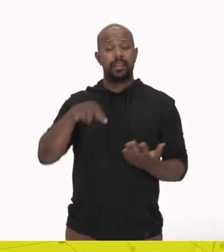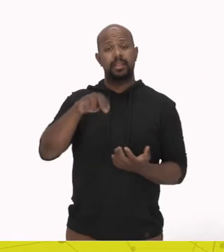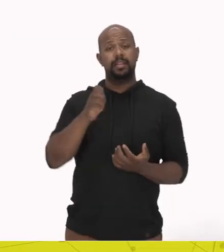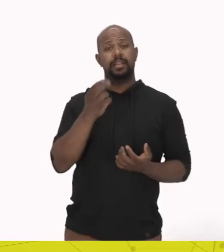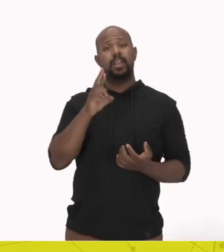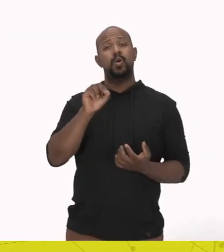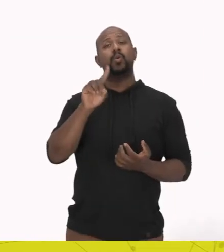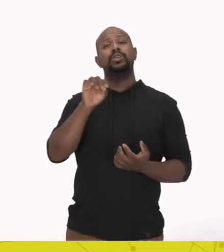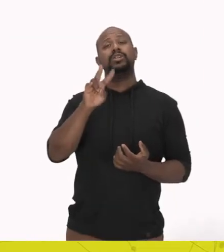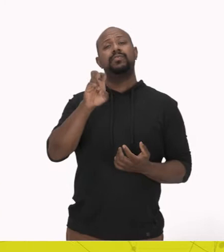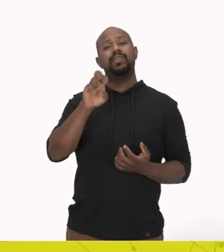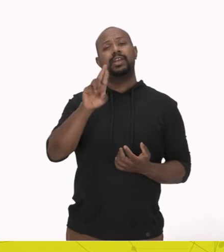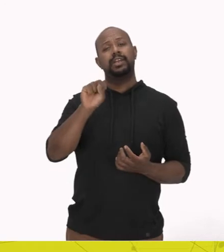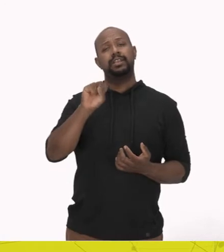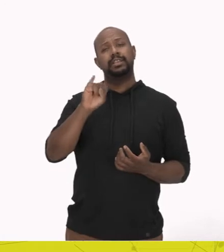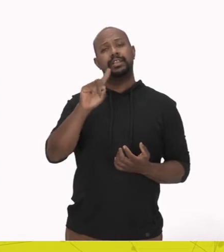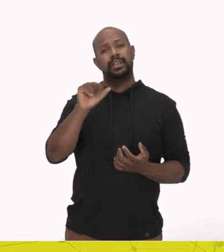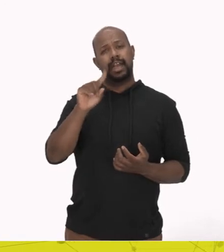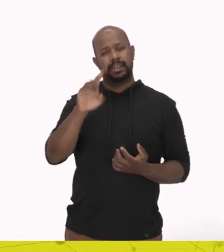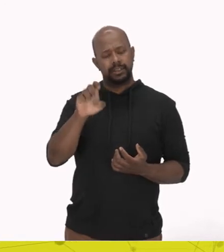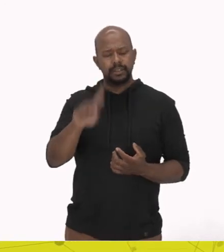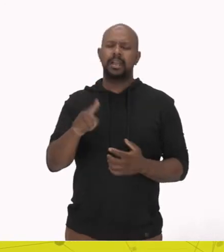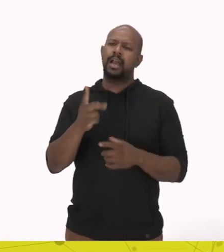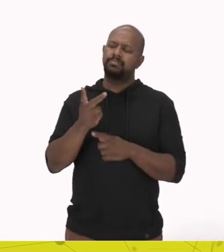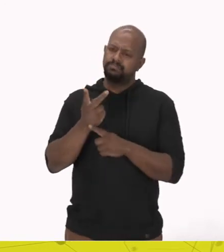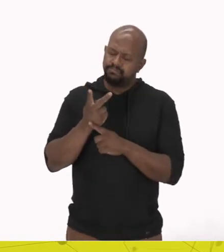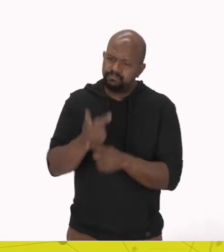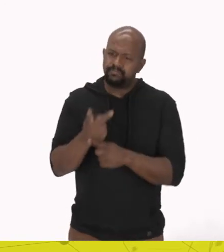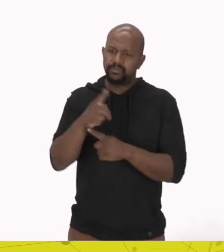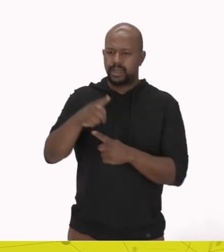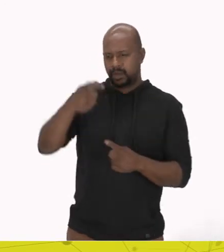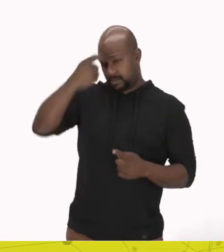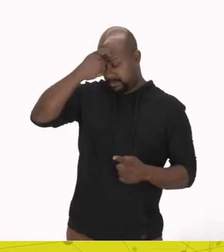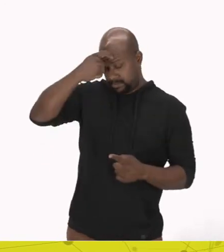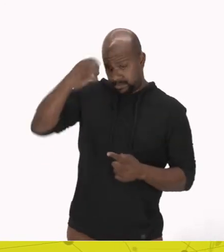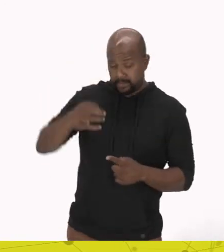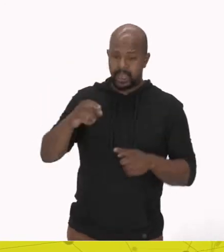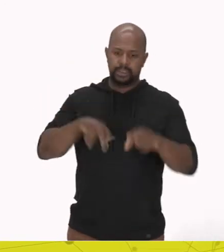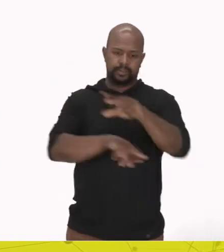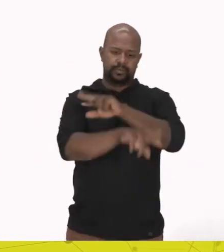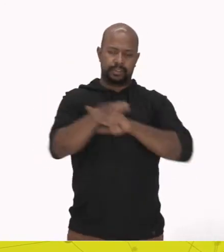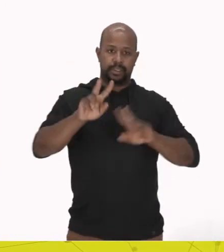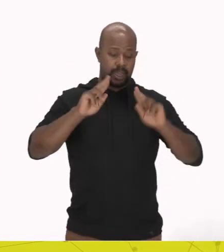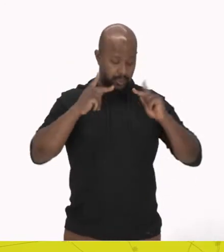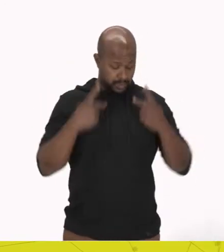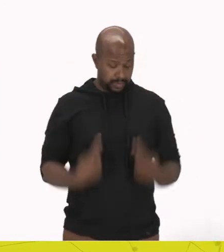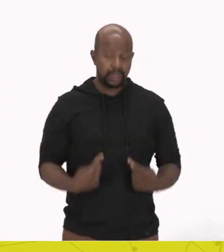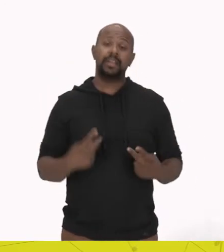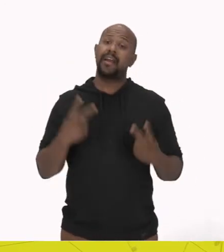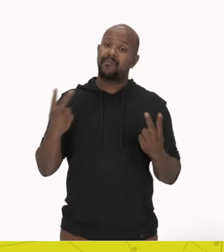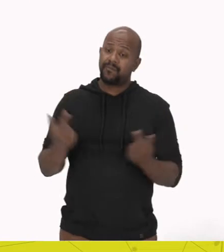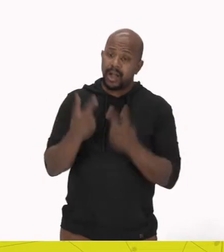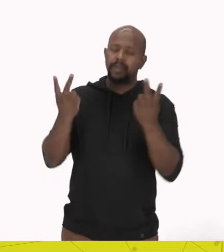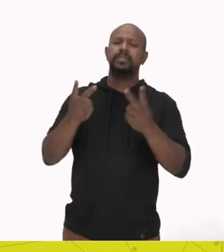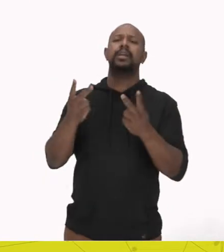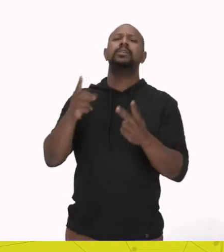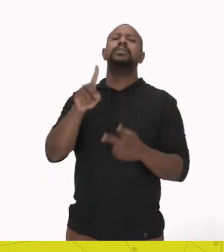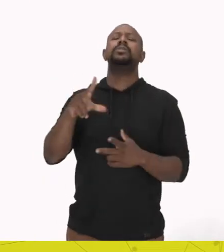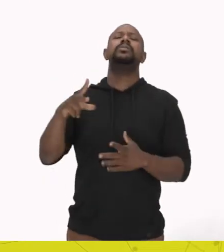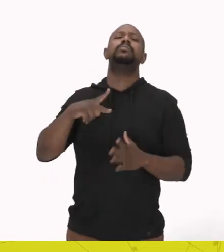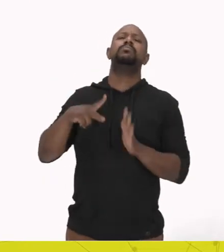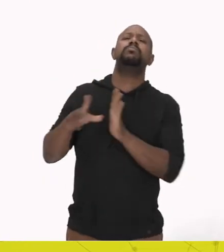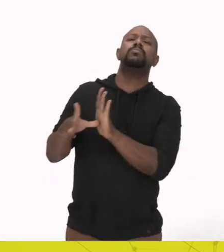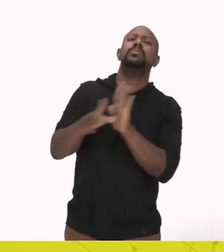A neurodiversidade é um movimento que busca a conscientização da diversidade humana e a valorização